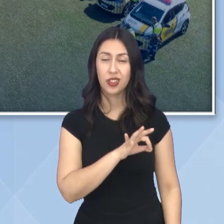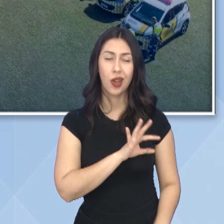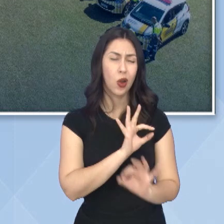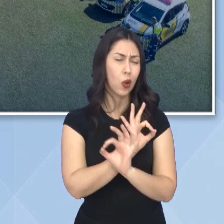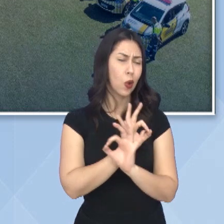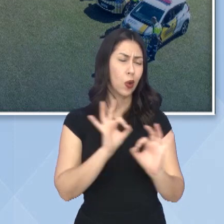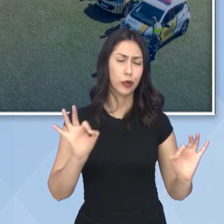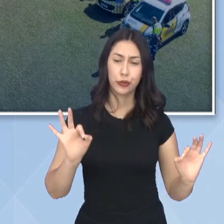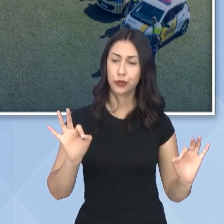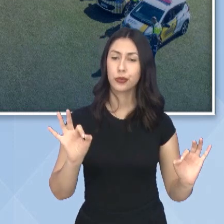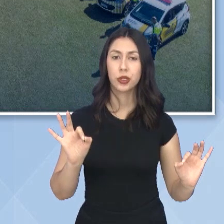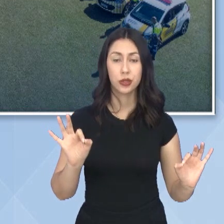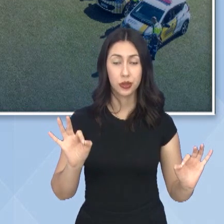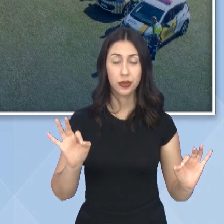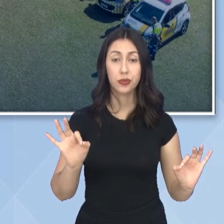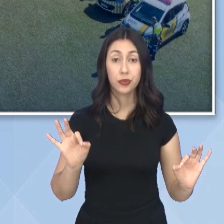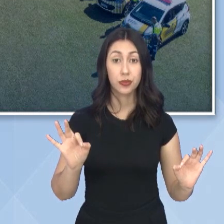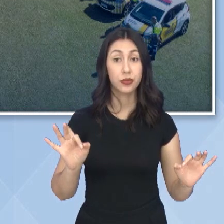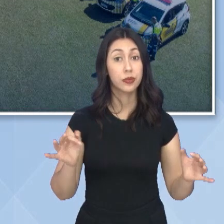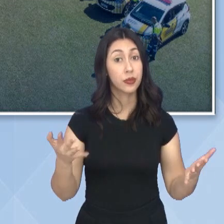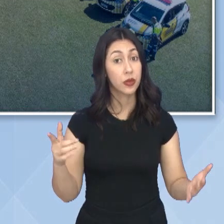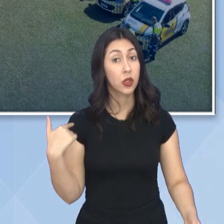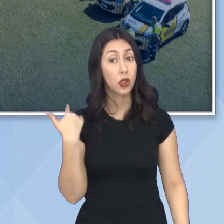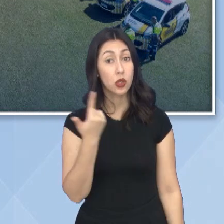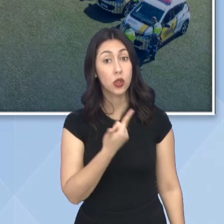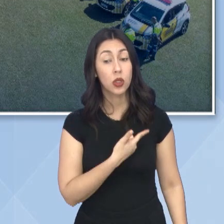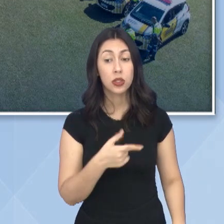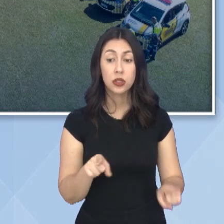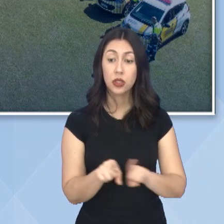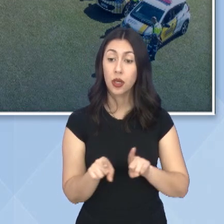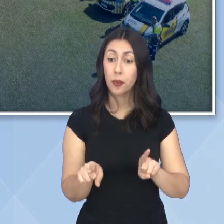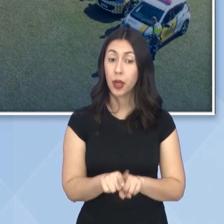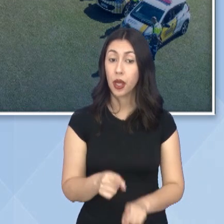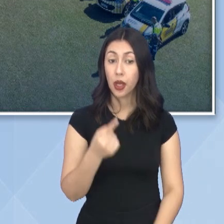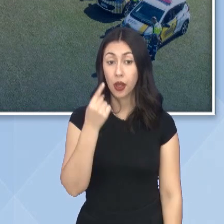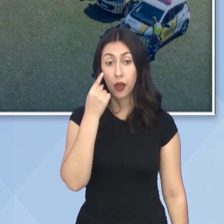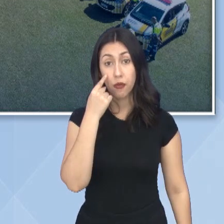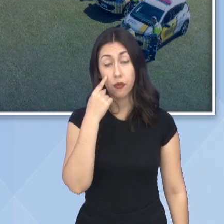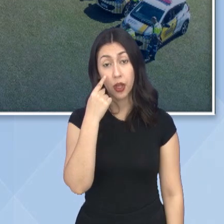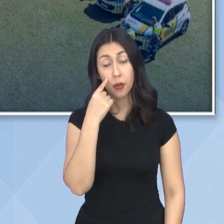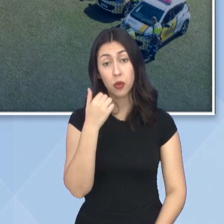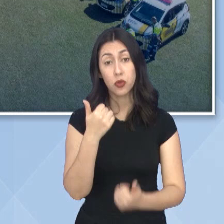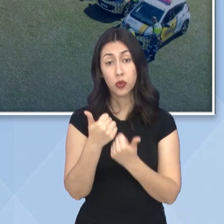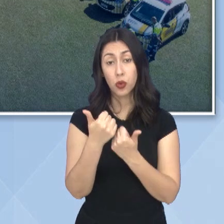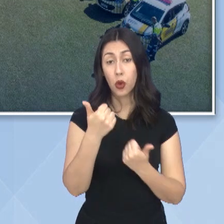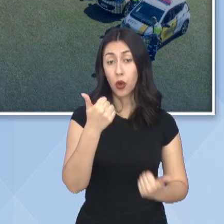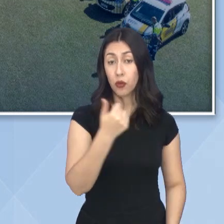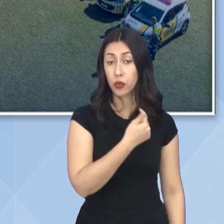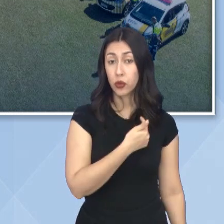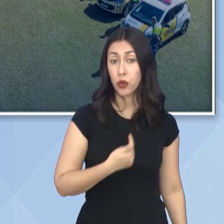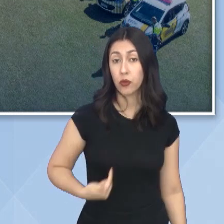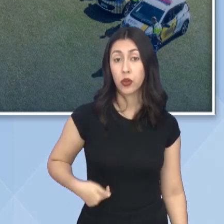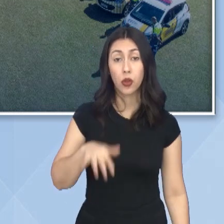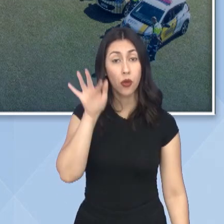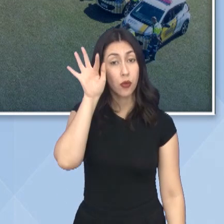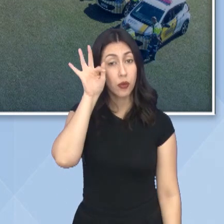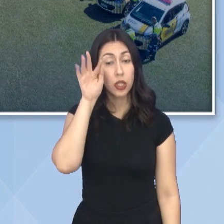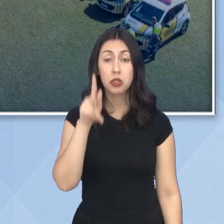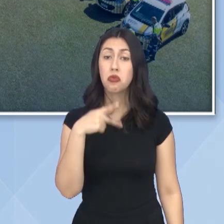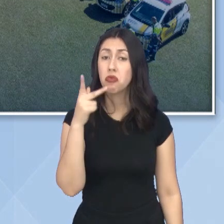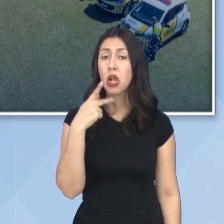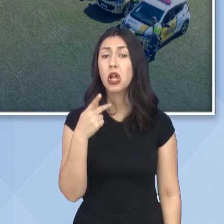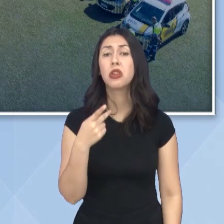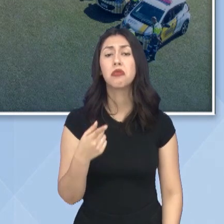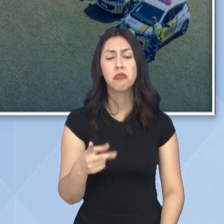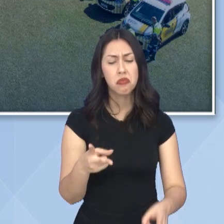ótimas. E nós tivemos lá nas palavras do vice-governador o compromisso dele de